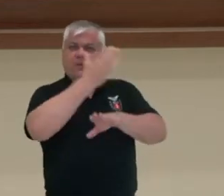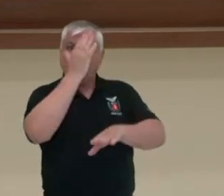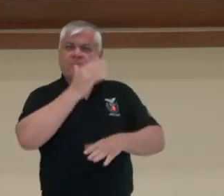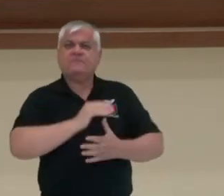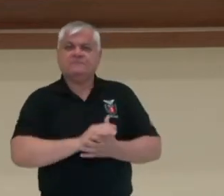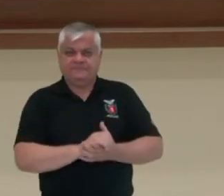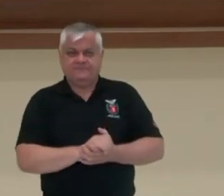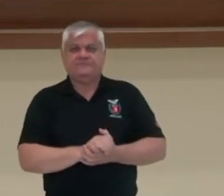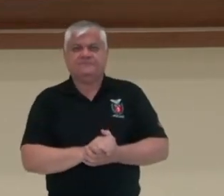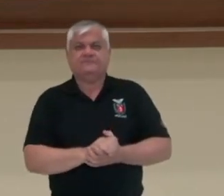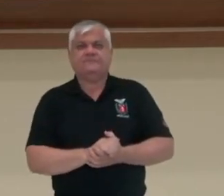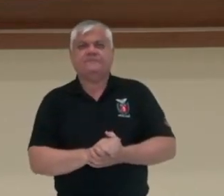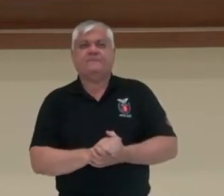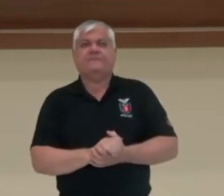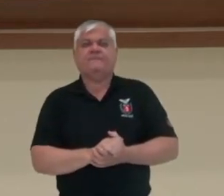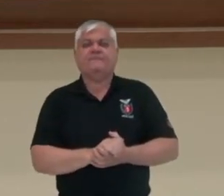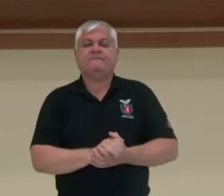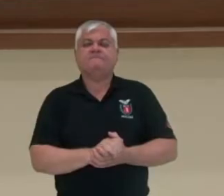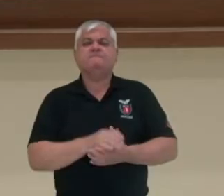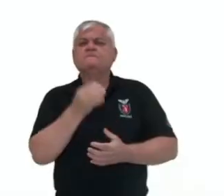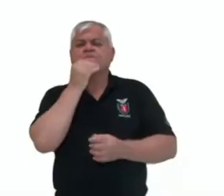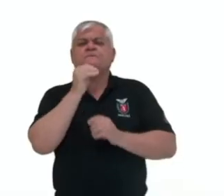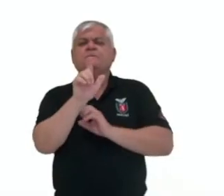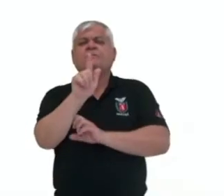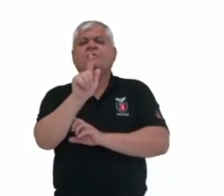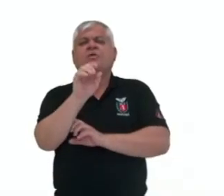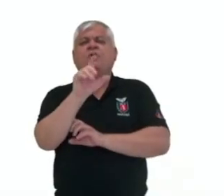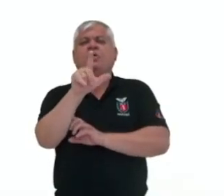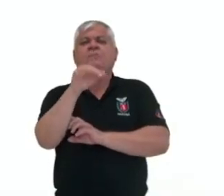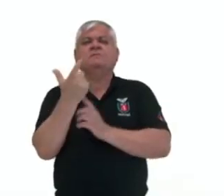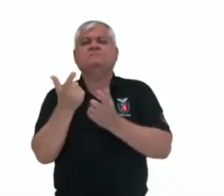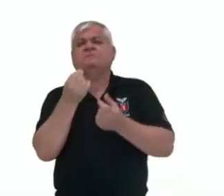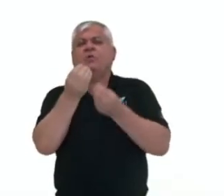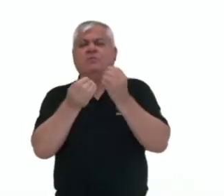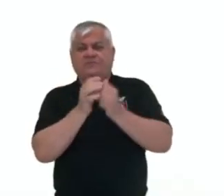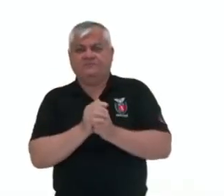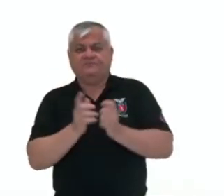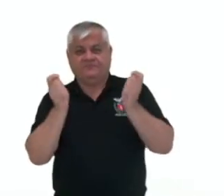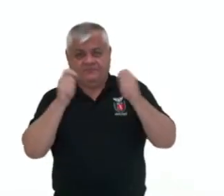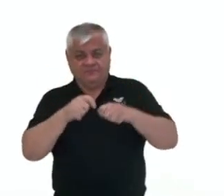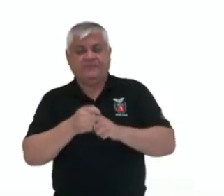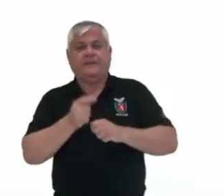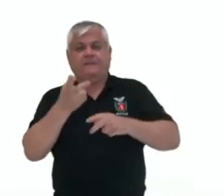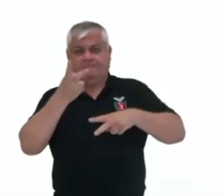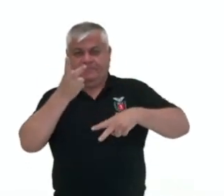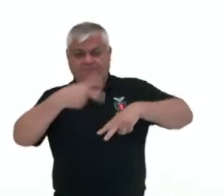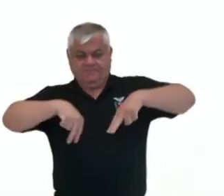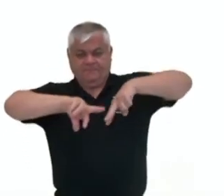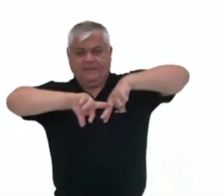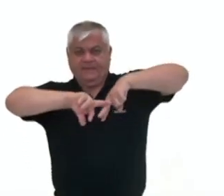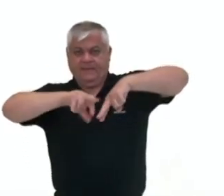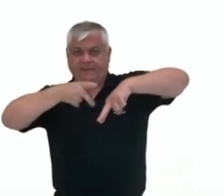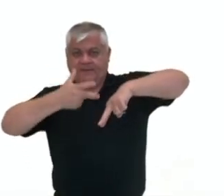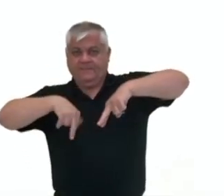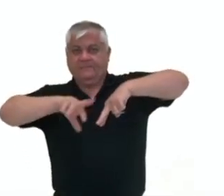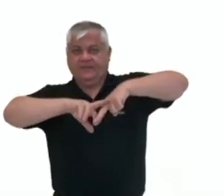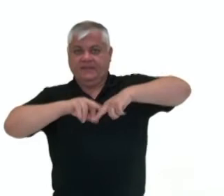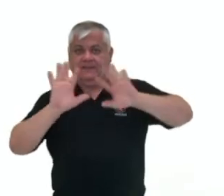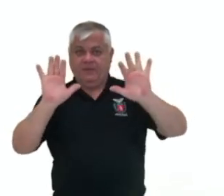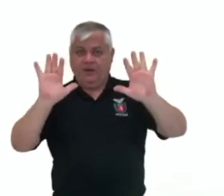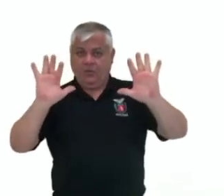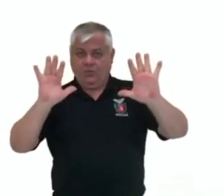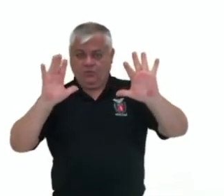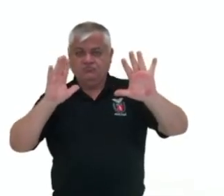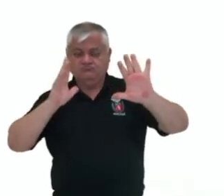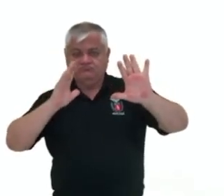luta, tá? Os golpes. Então vamos falar um pouquinho sobre os golpes. É permitido golpe com os pés, com os pés e as mãos,